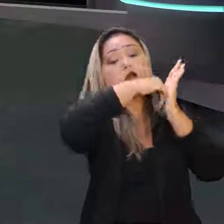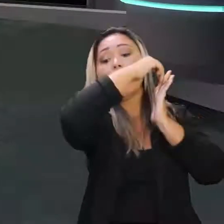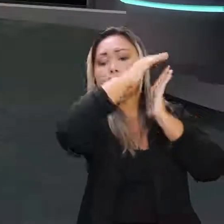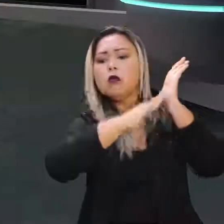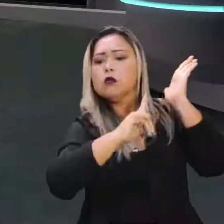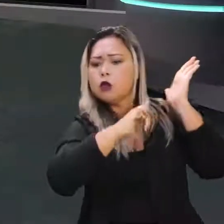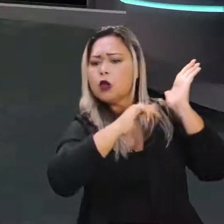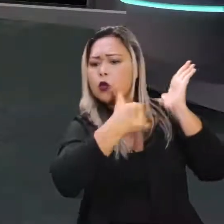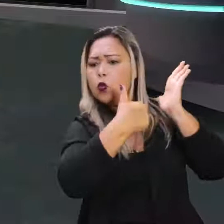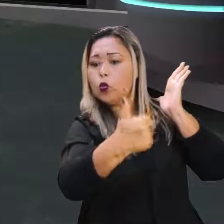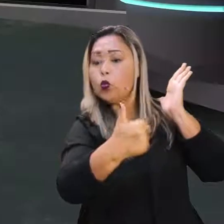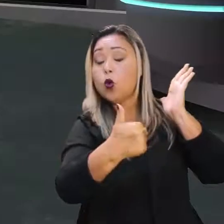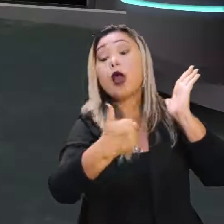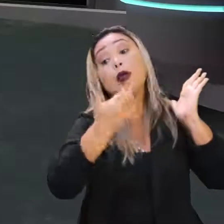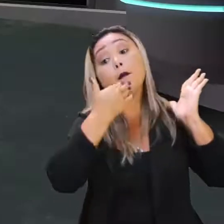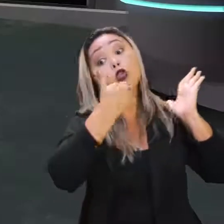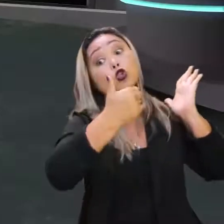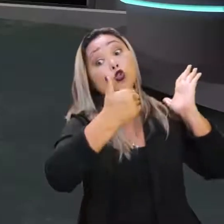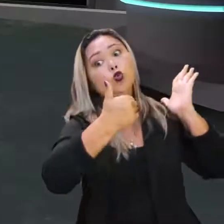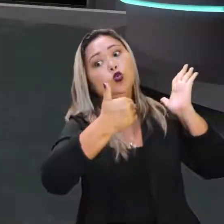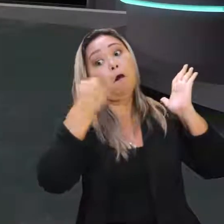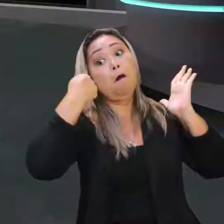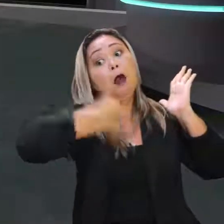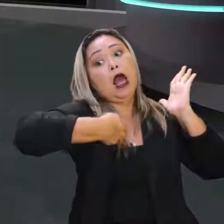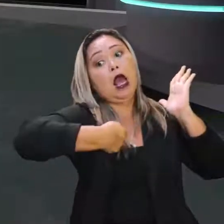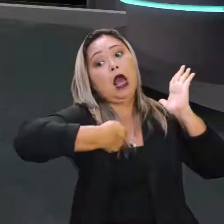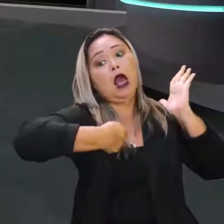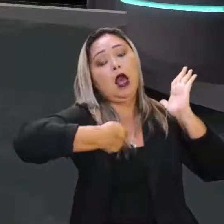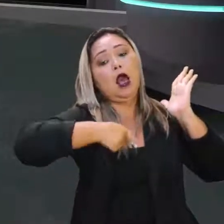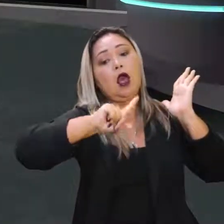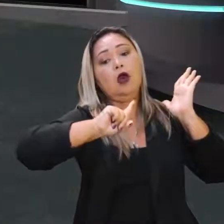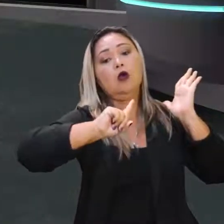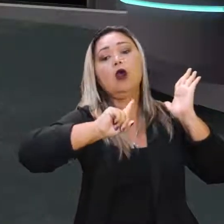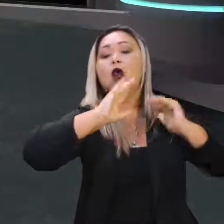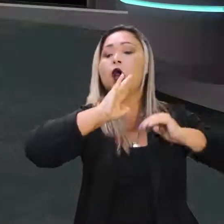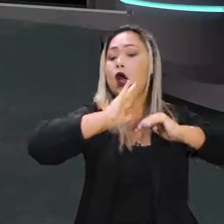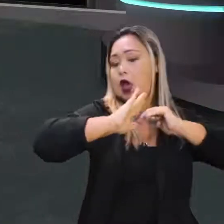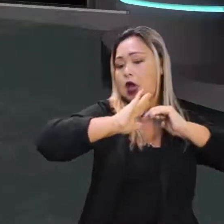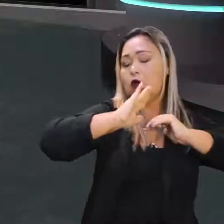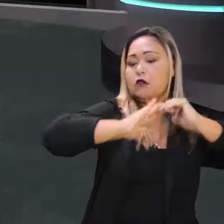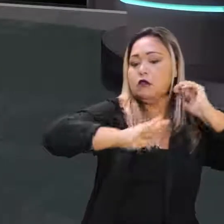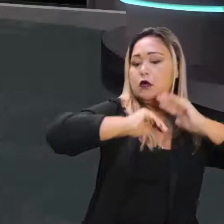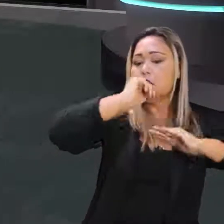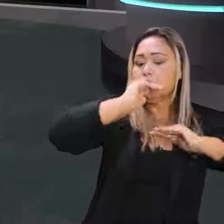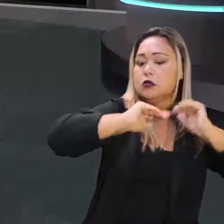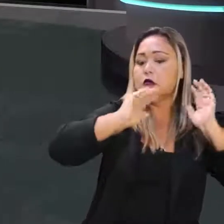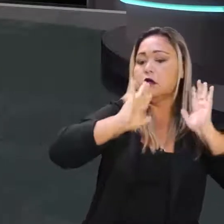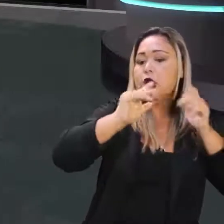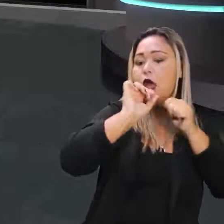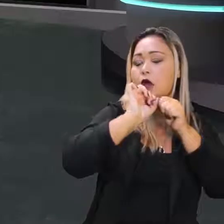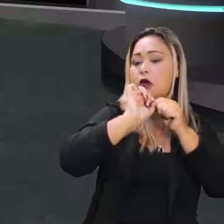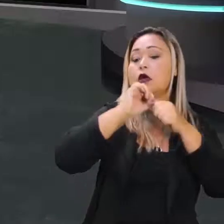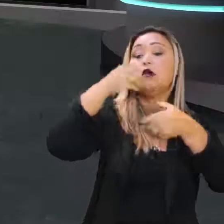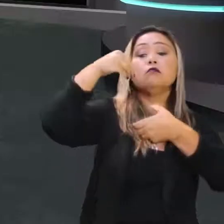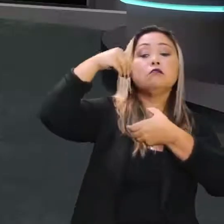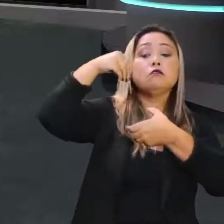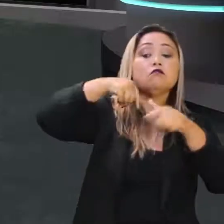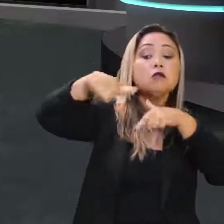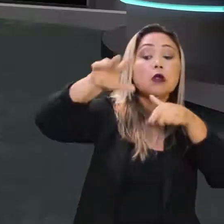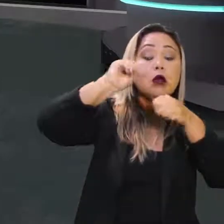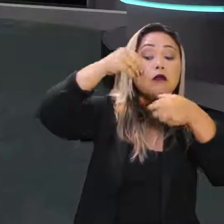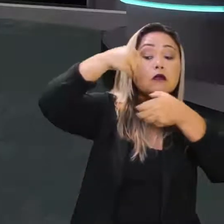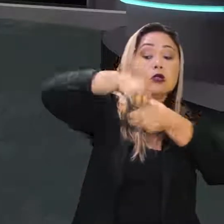trabalhos encomendados, ou por outra, o cara é um funcionário do rei, do